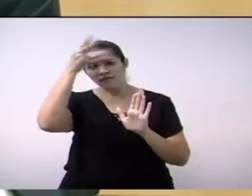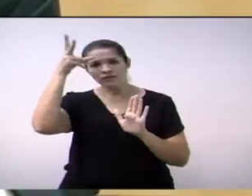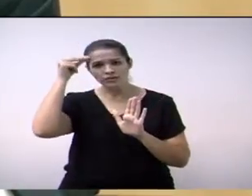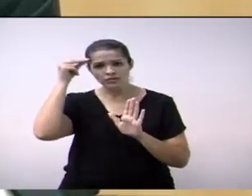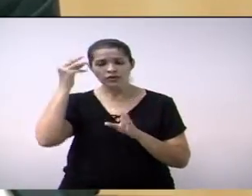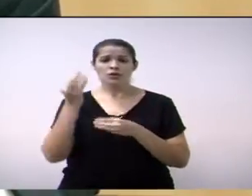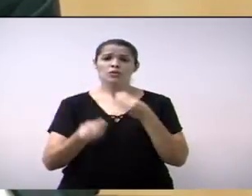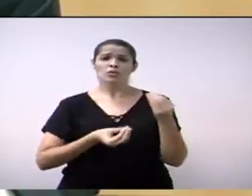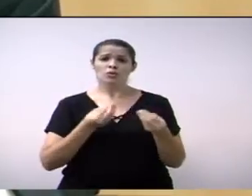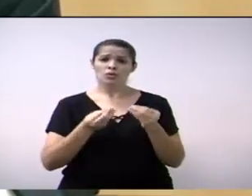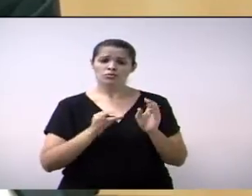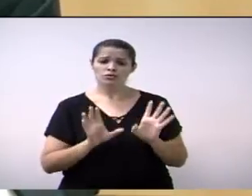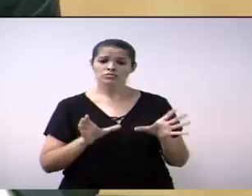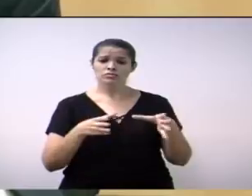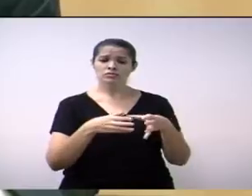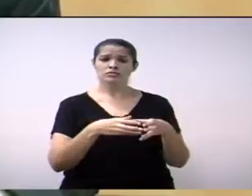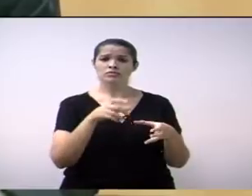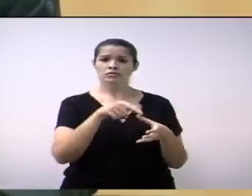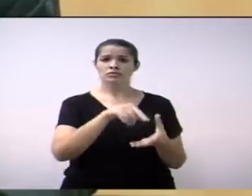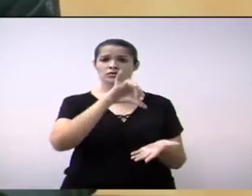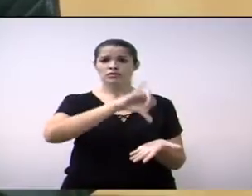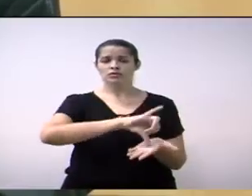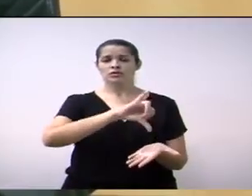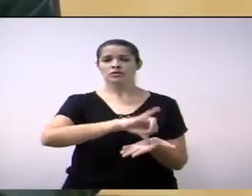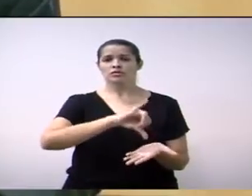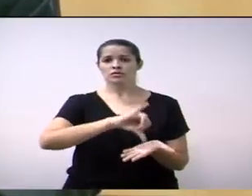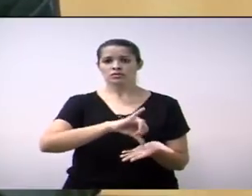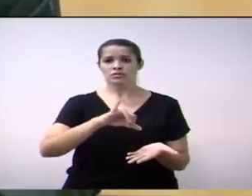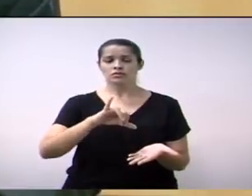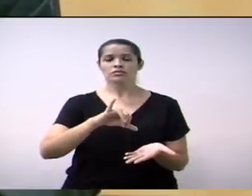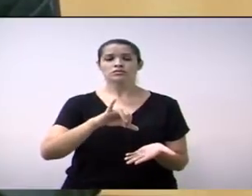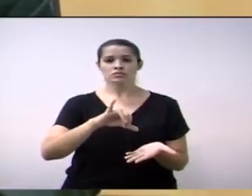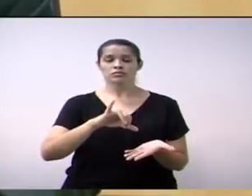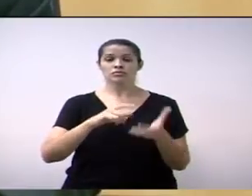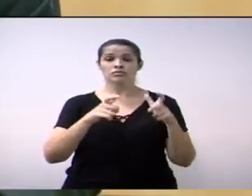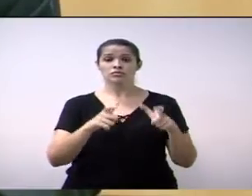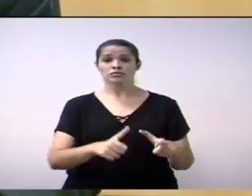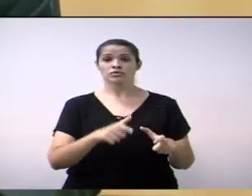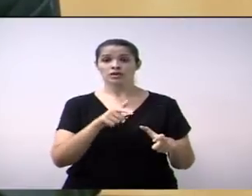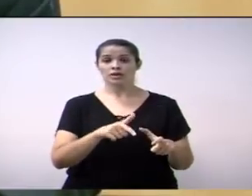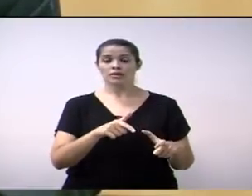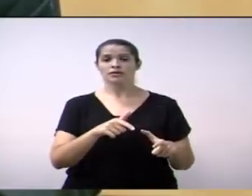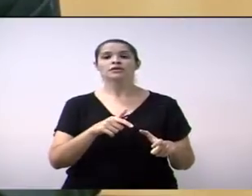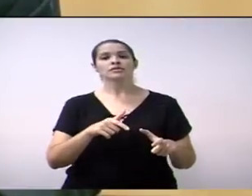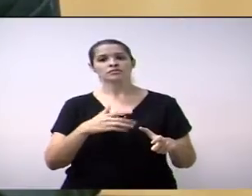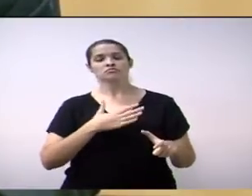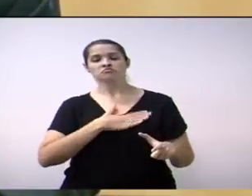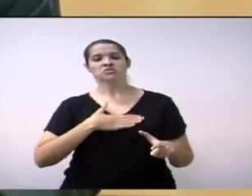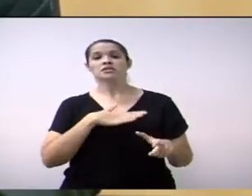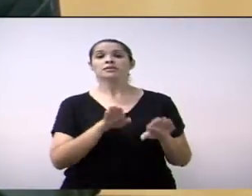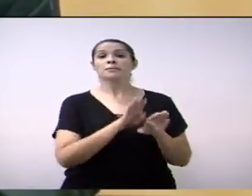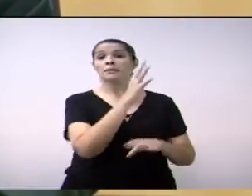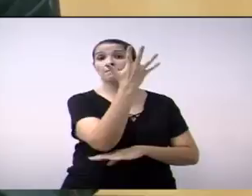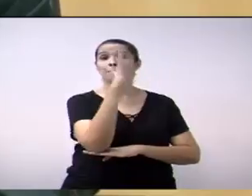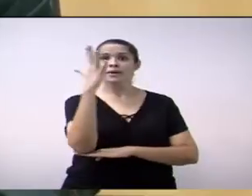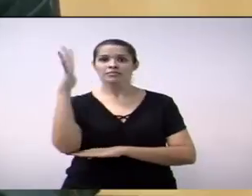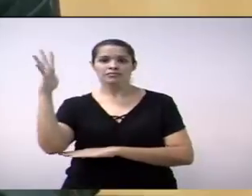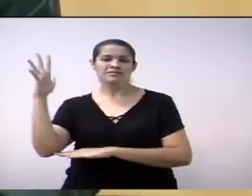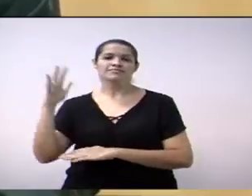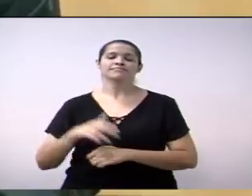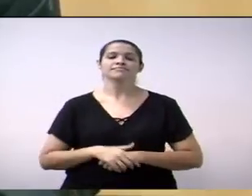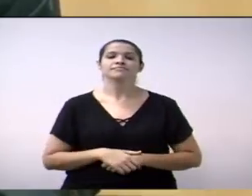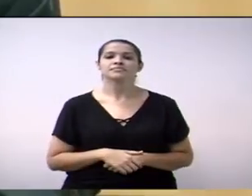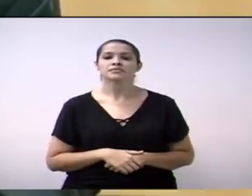do Departamento de Saúde e Bem-Estar Animal, que vai ser responsabilidade da Secretaria do Meio Ambiente, para